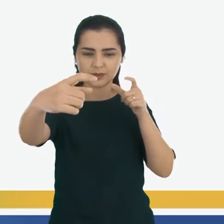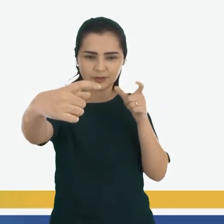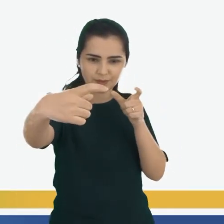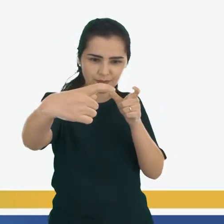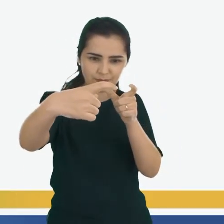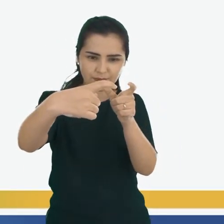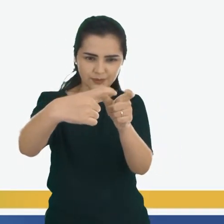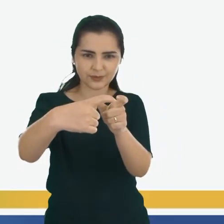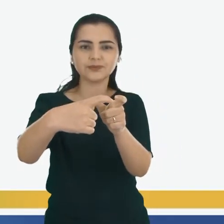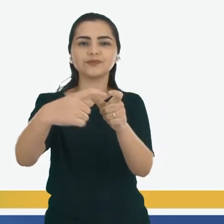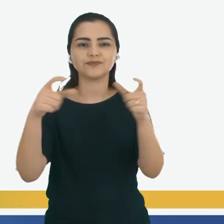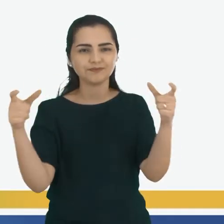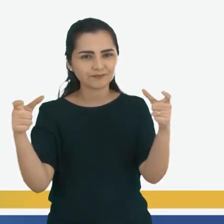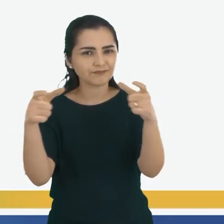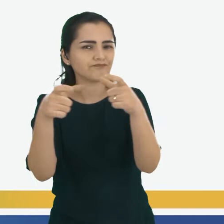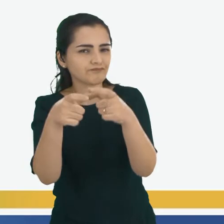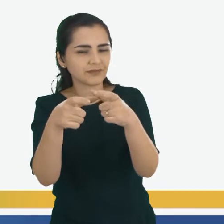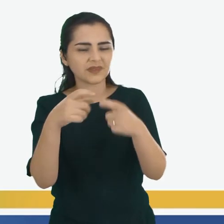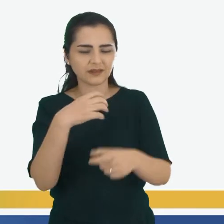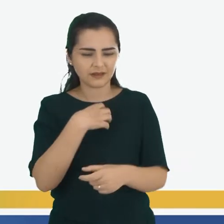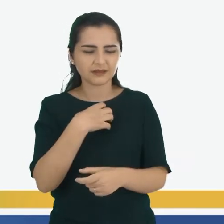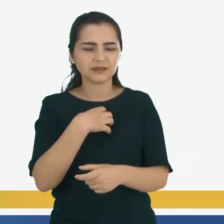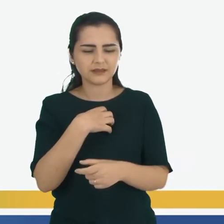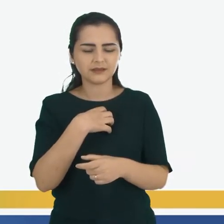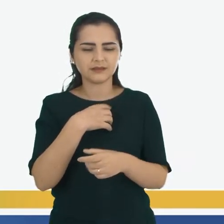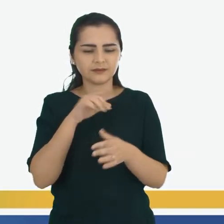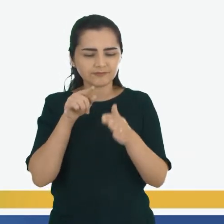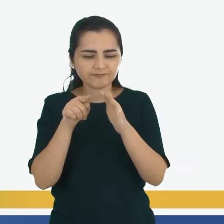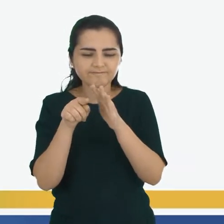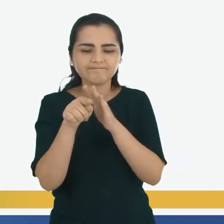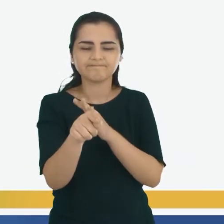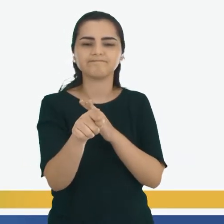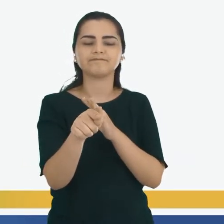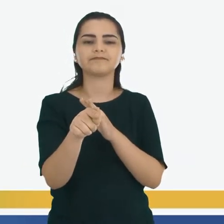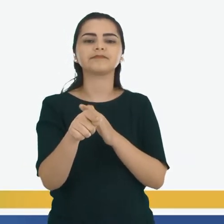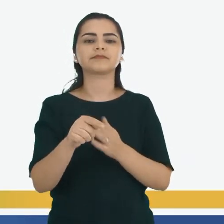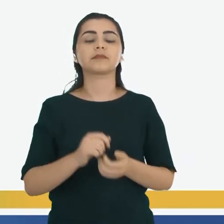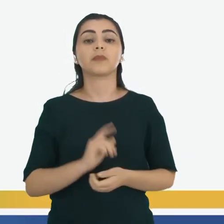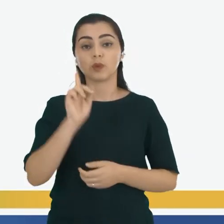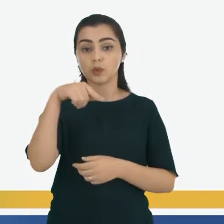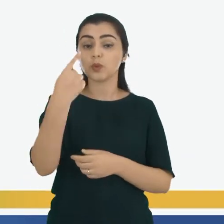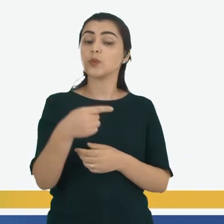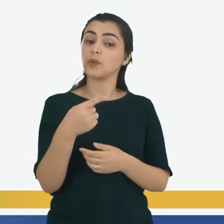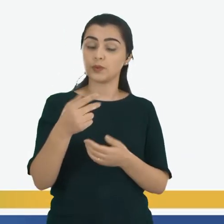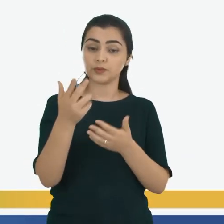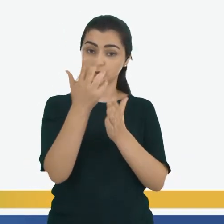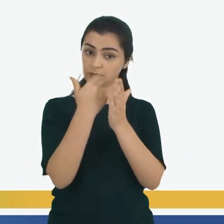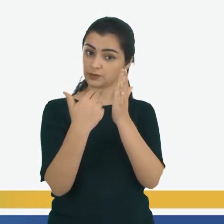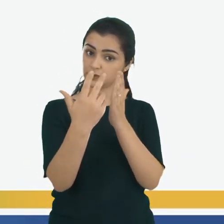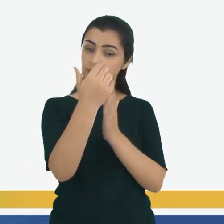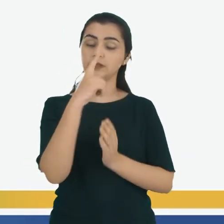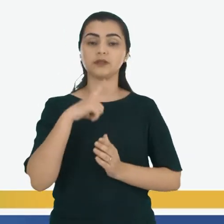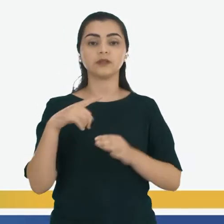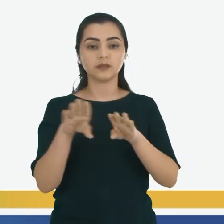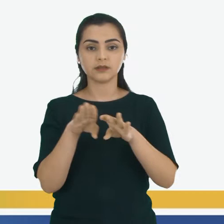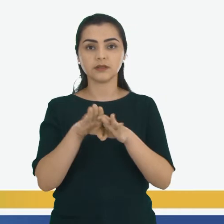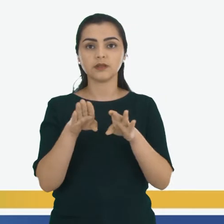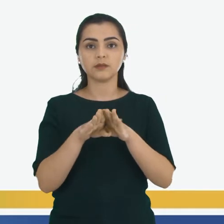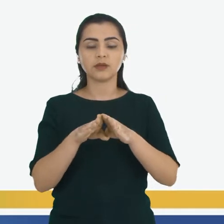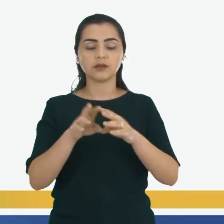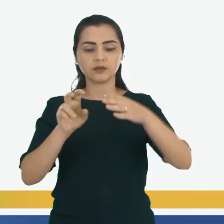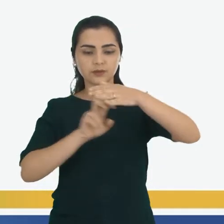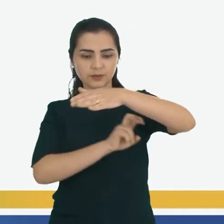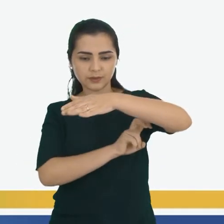vez menor, dando a sensação assim de profundidade. No outro desenho, nós temos também um carrinho